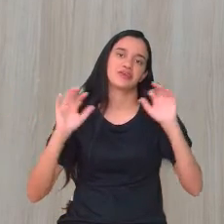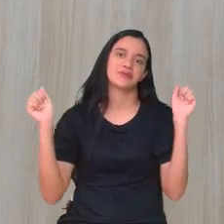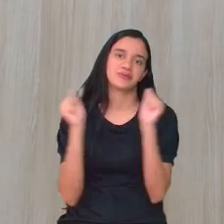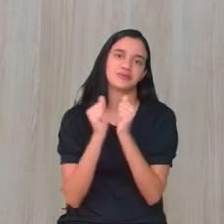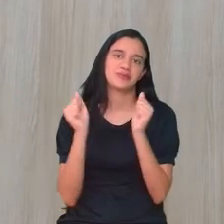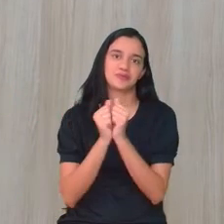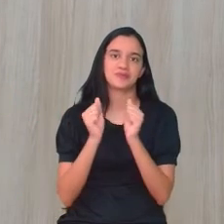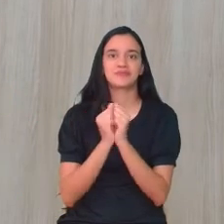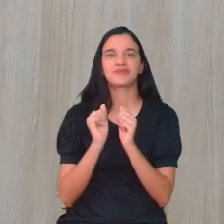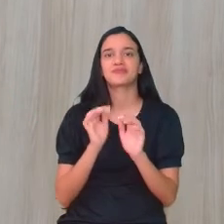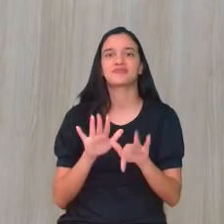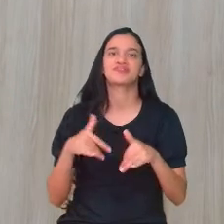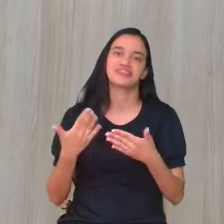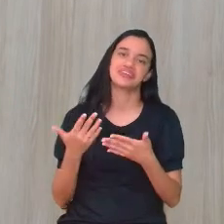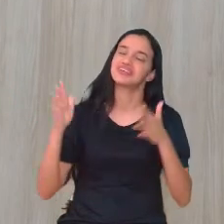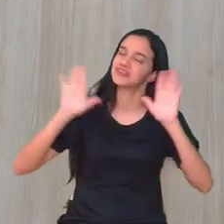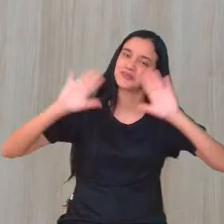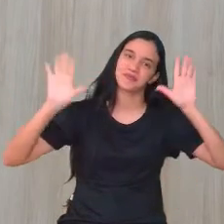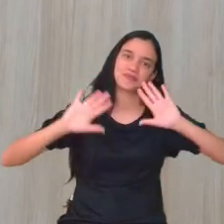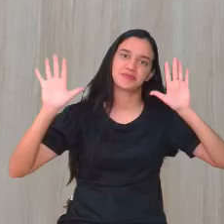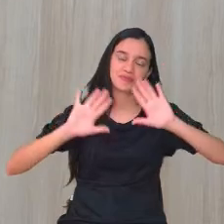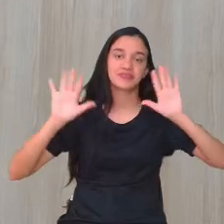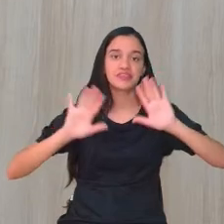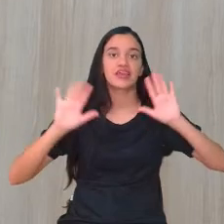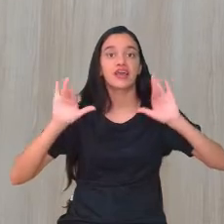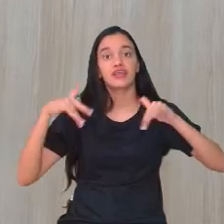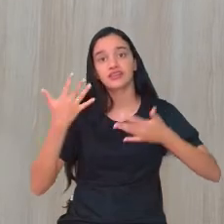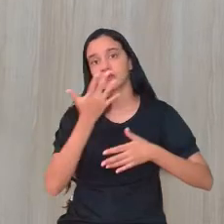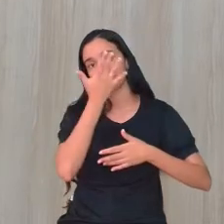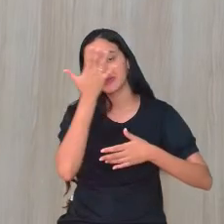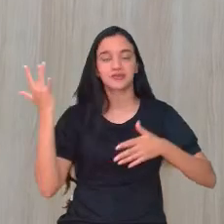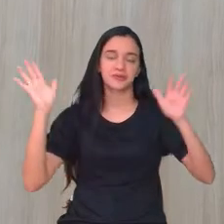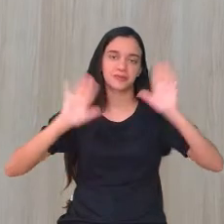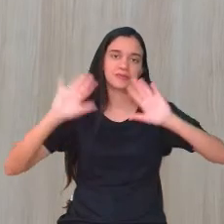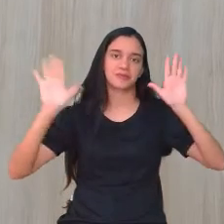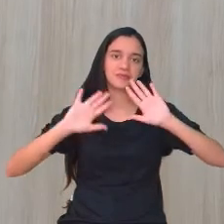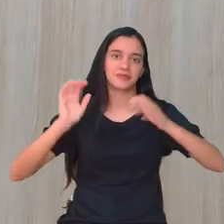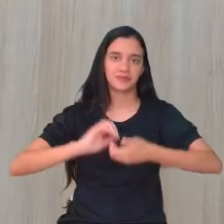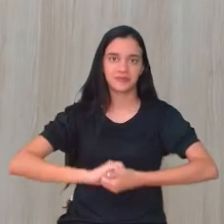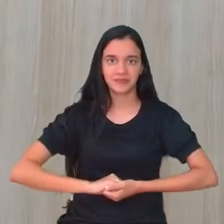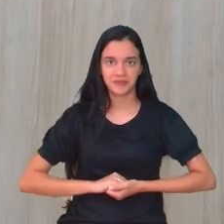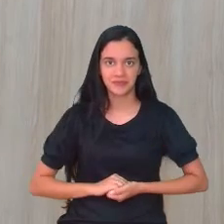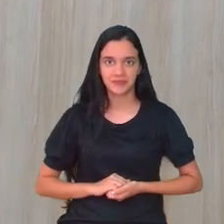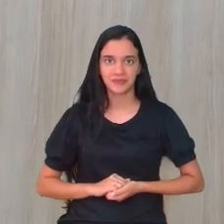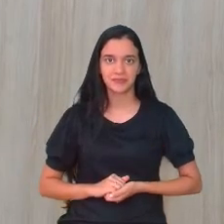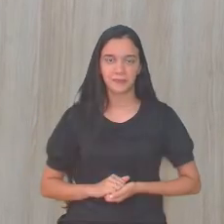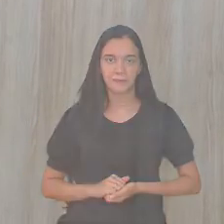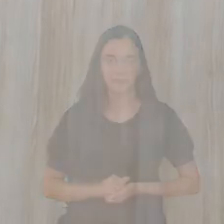junto. Valeu, Midian. Tchau, tchau. É isso aí, pessoal. Até a nossa próxima aula.